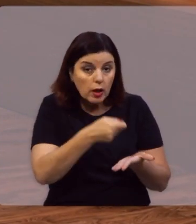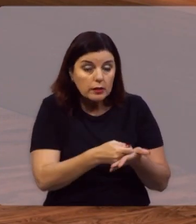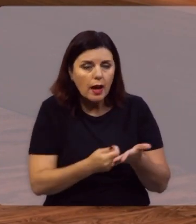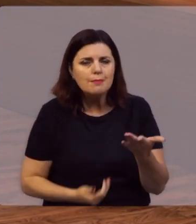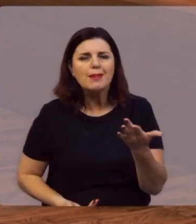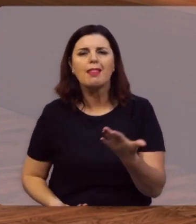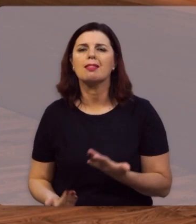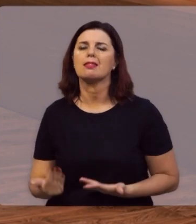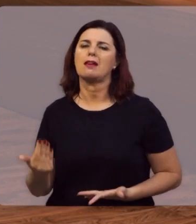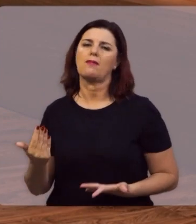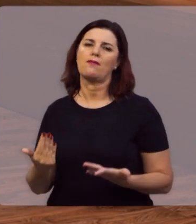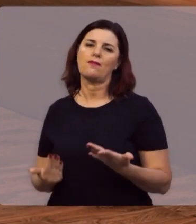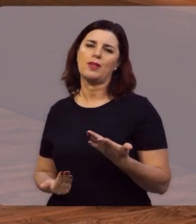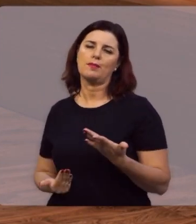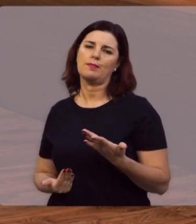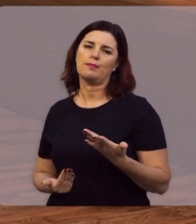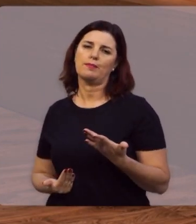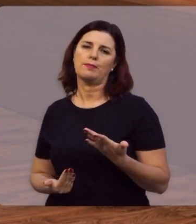servir